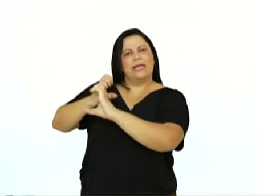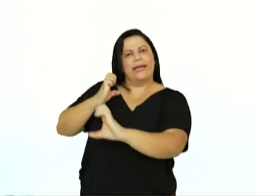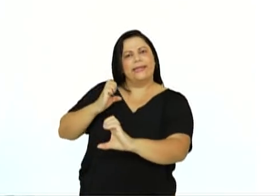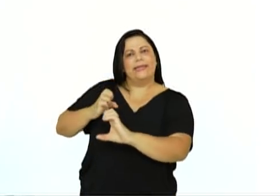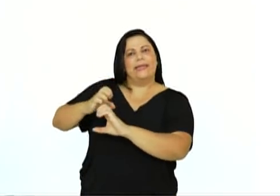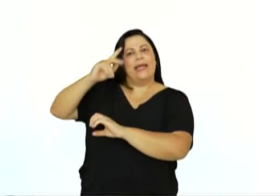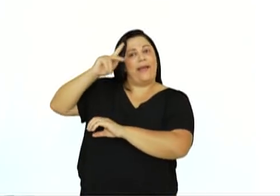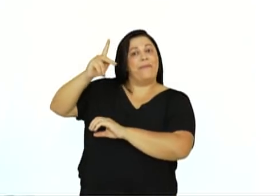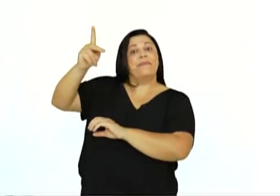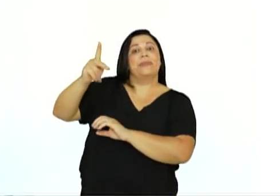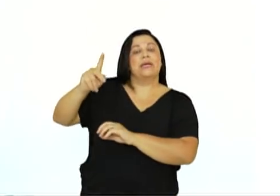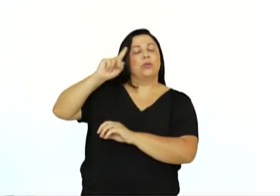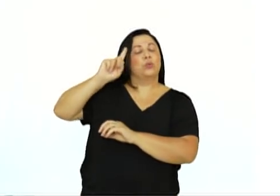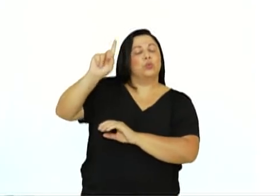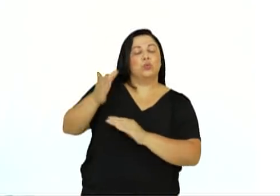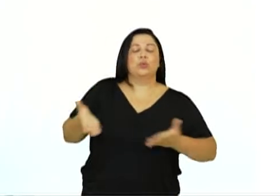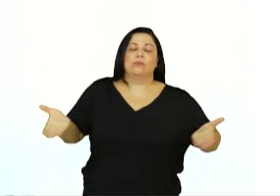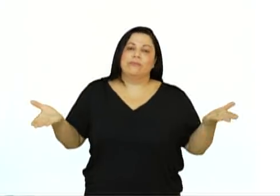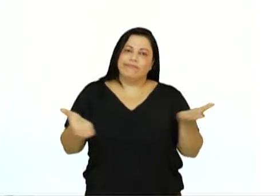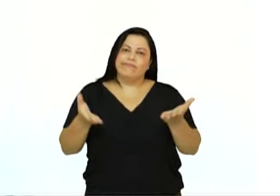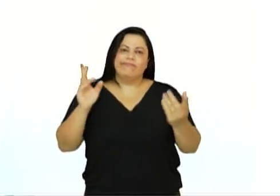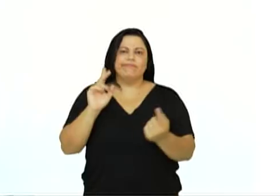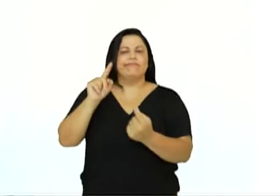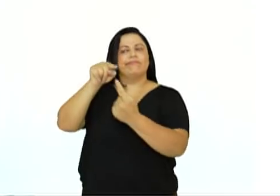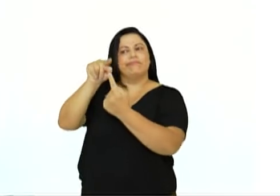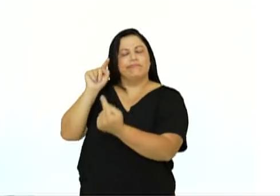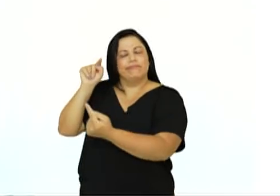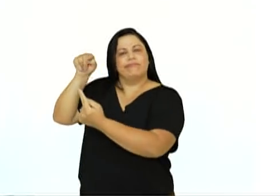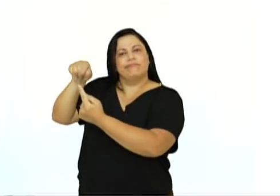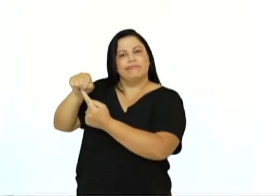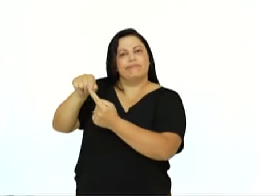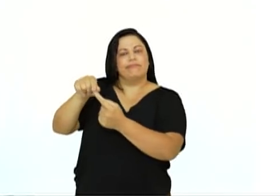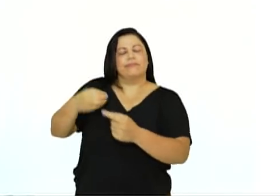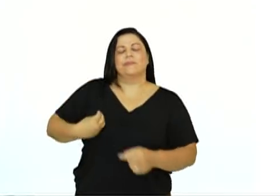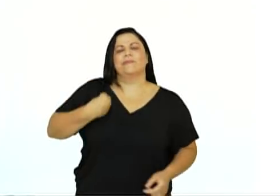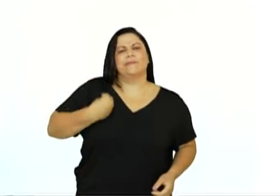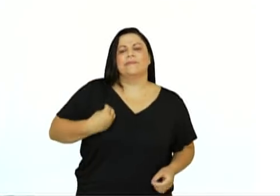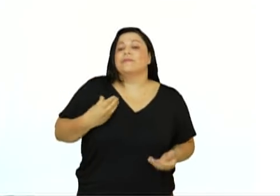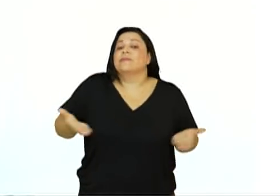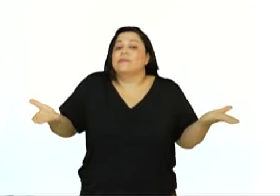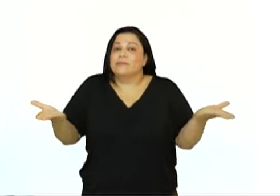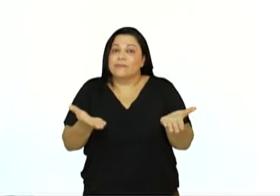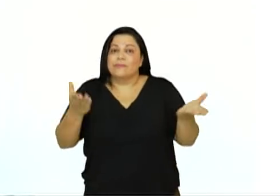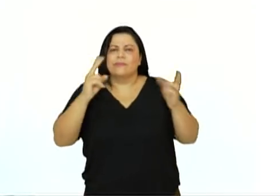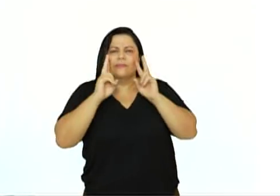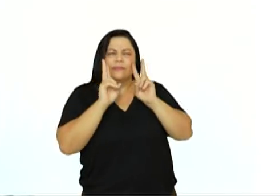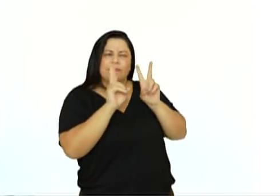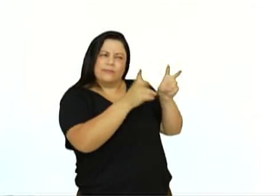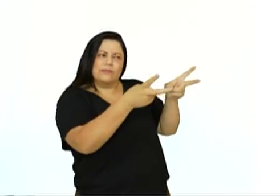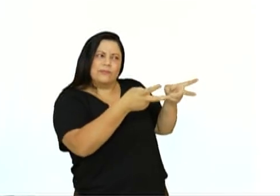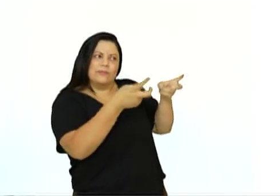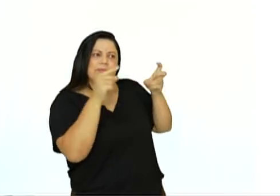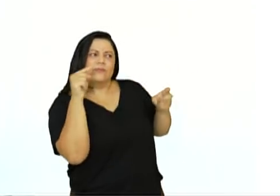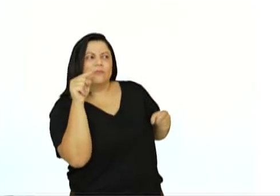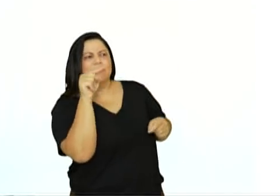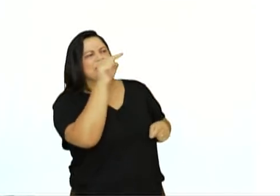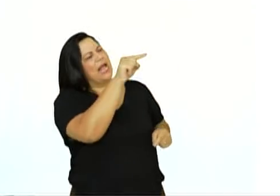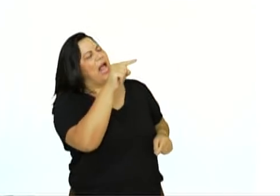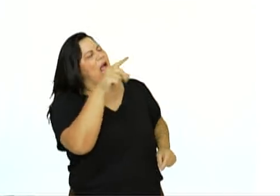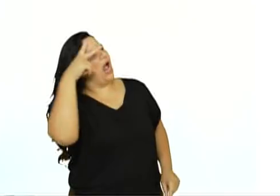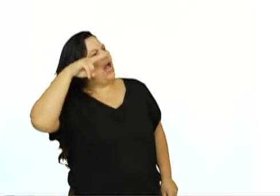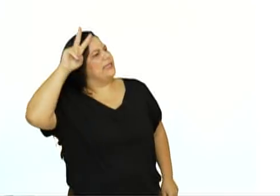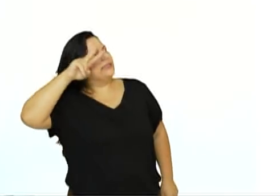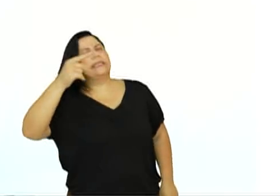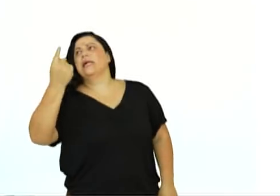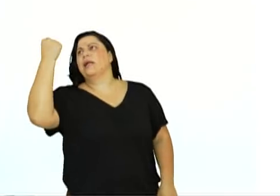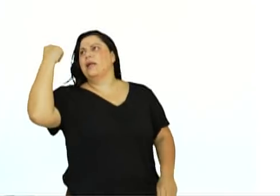hoje e identificar elementos da arquitetura romana presentes no dia de hoje, né? Eu olho aquele elemento e falo, nossa, isso me lembra